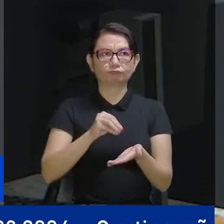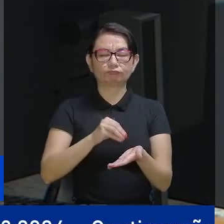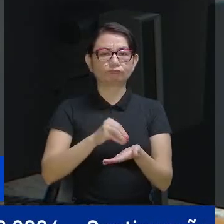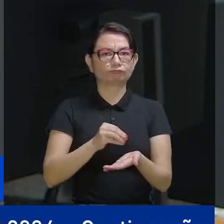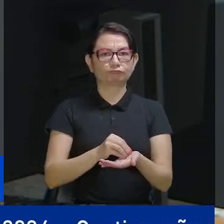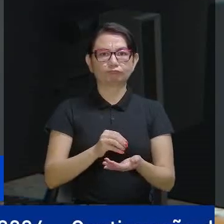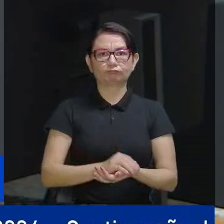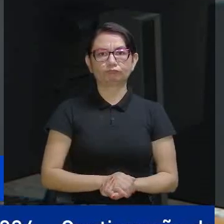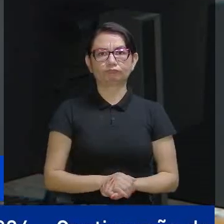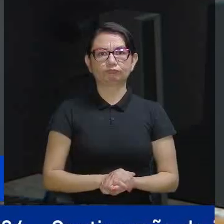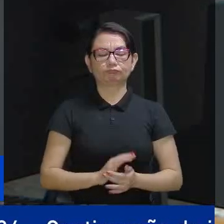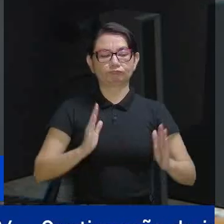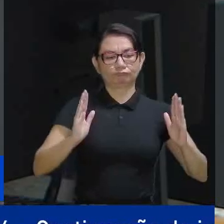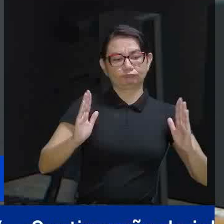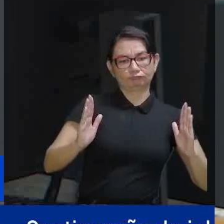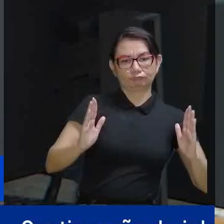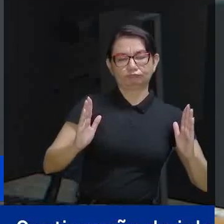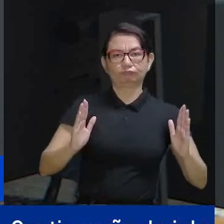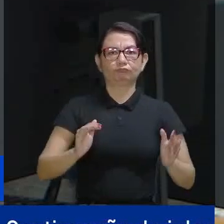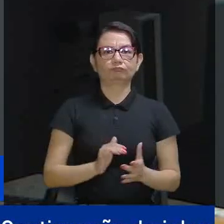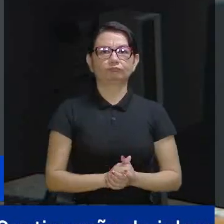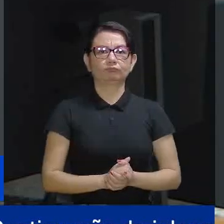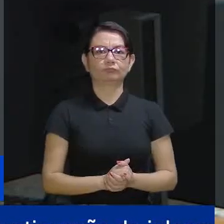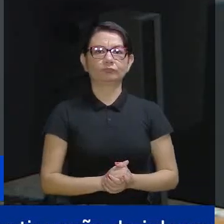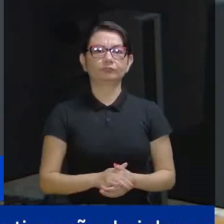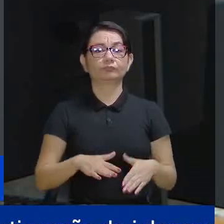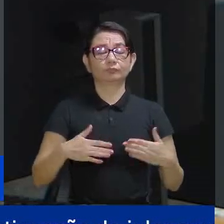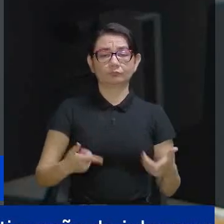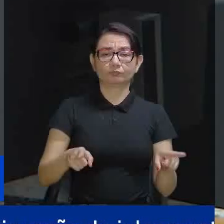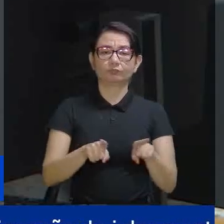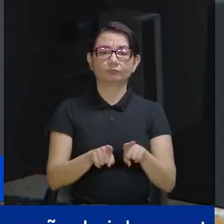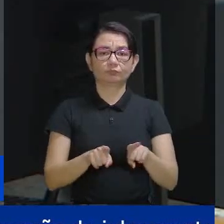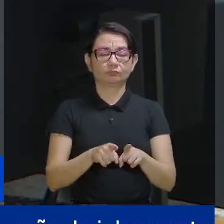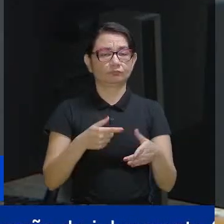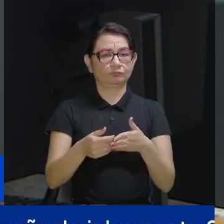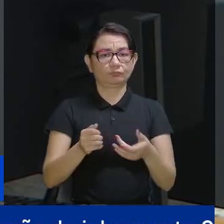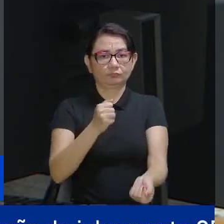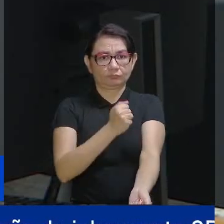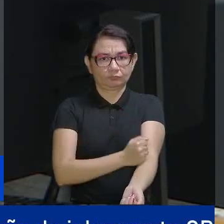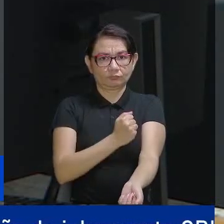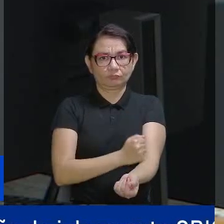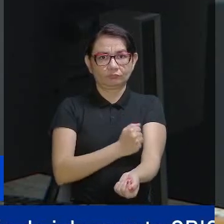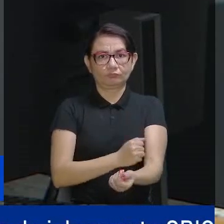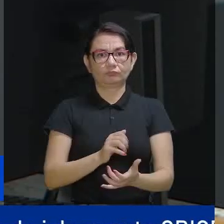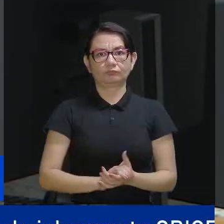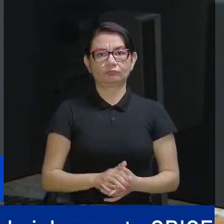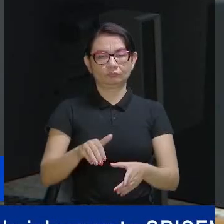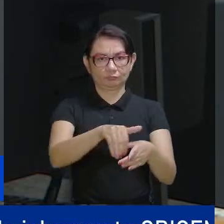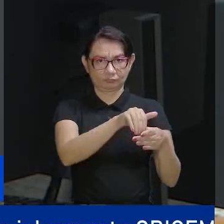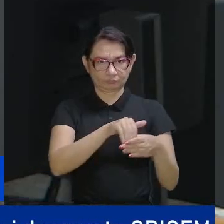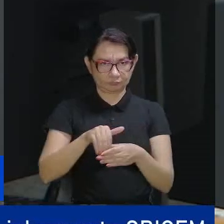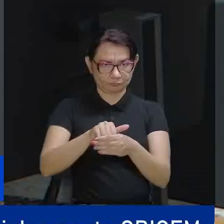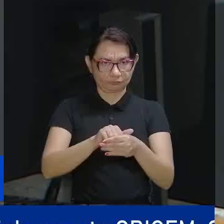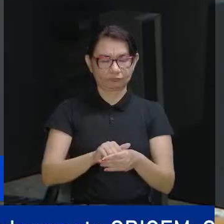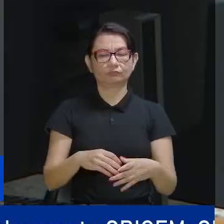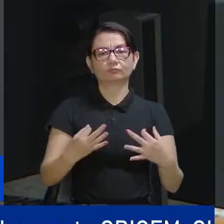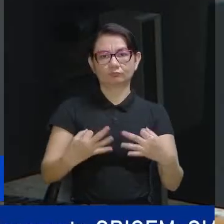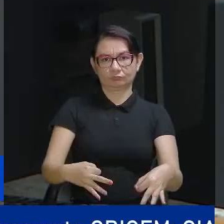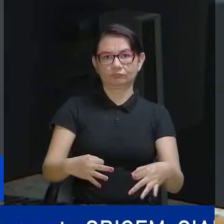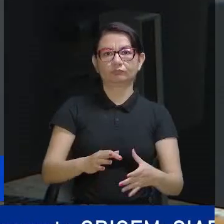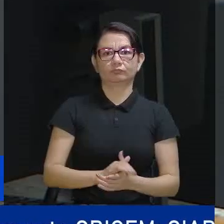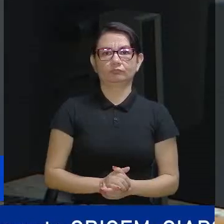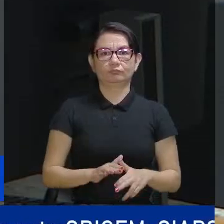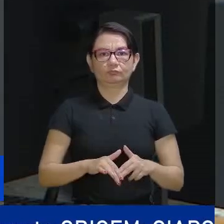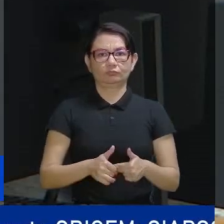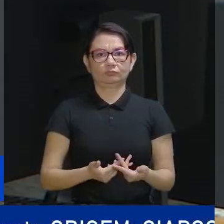entre o ato impugnado e a fraude reconhecida, igualmente não vislumbro qualquer vício. O acordo enfrentou a matéria de forma suficiente,